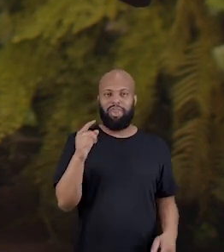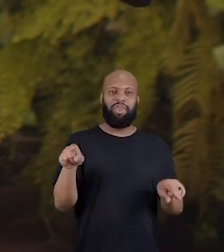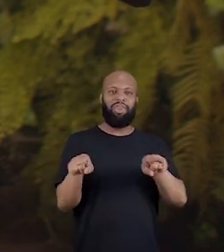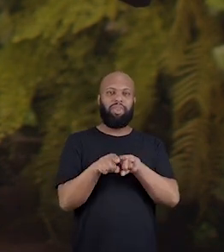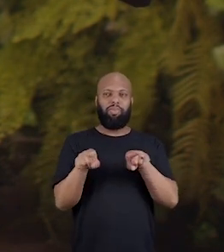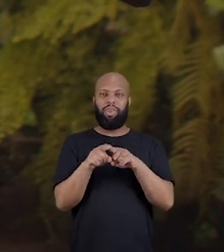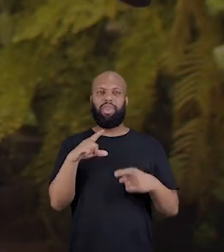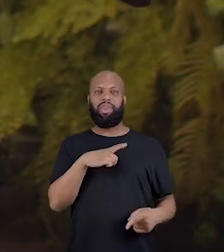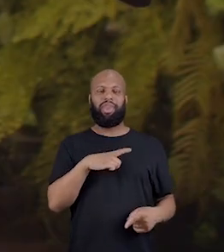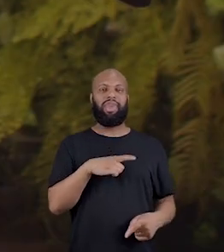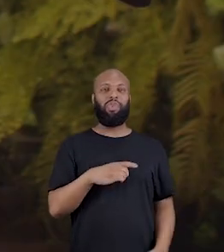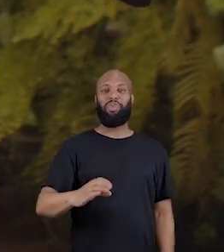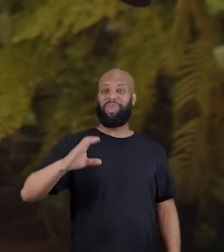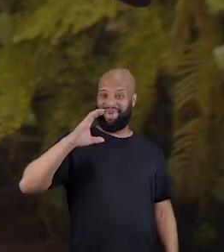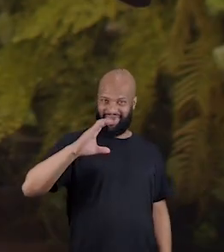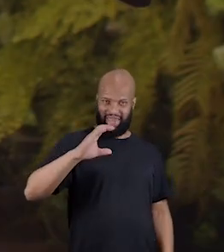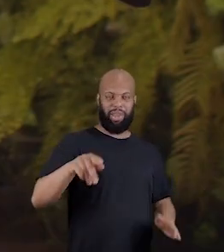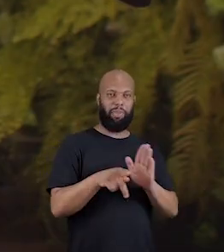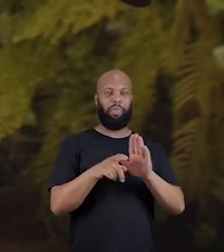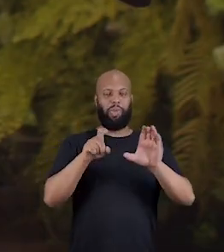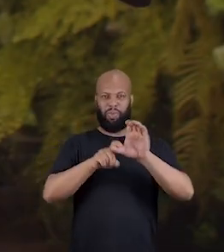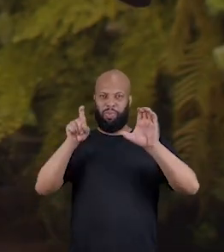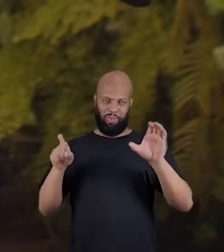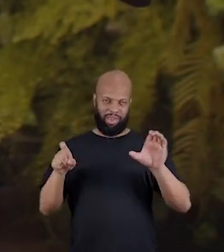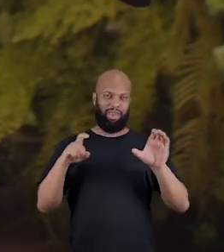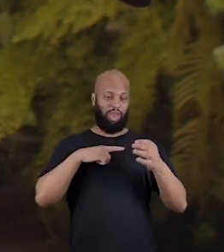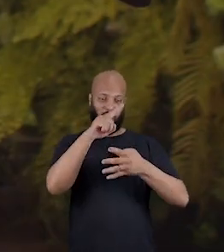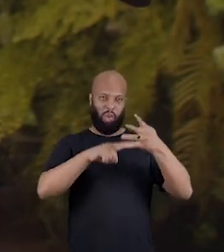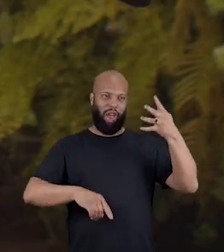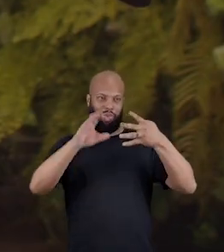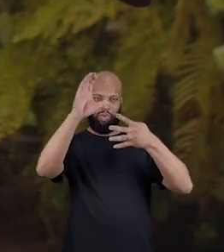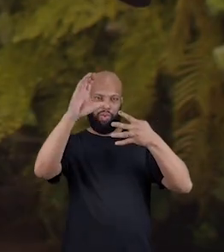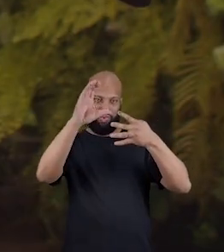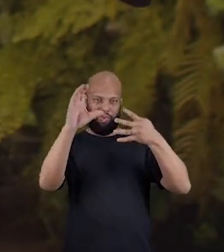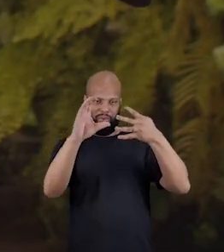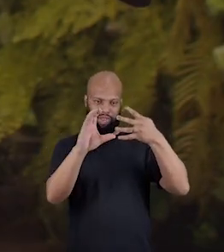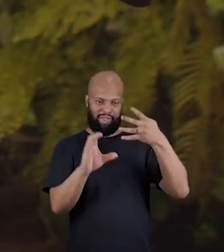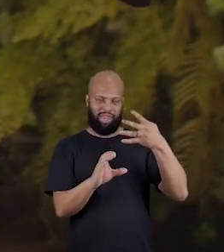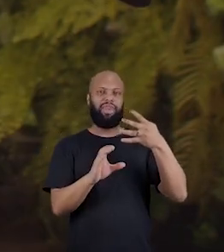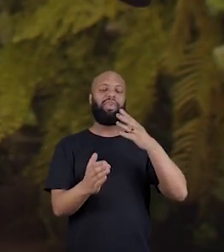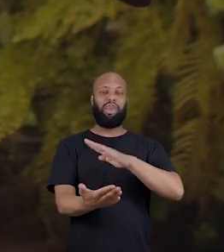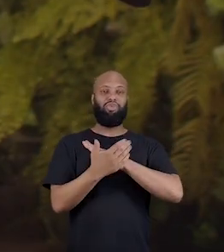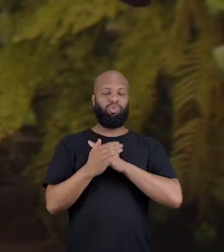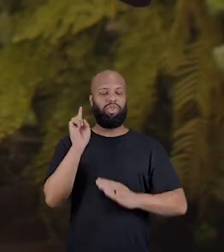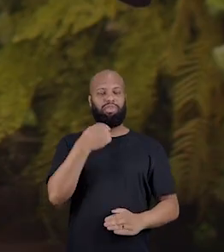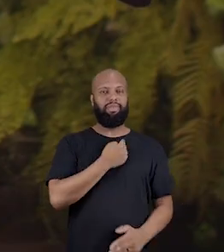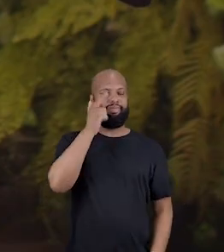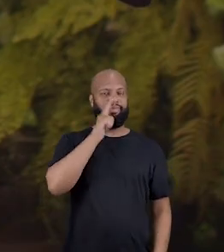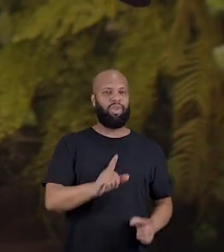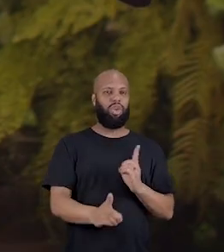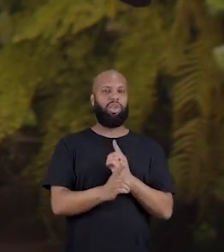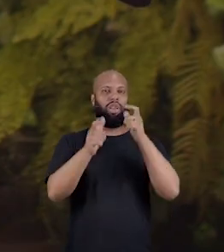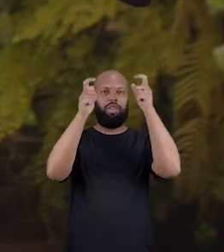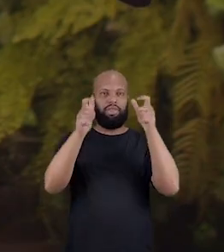né? Tem alguns Cs que a gente brinca, que são os 4 Cs ali da autonomia, que ajudam muito a gente a se concentrar nesse ponto ótimo, né? A